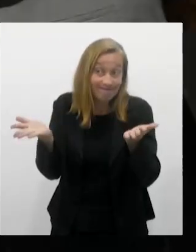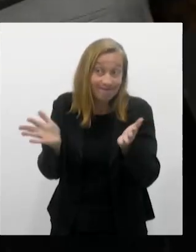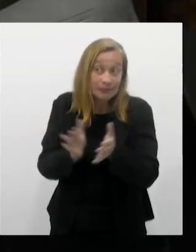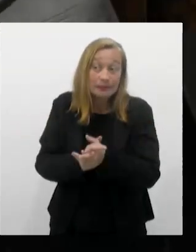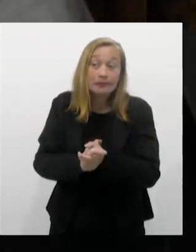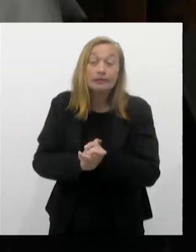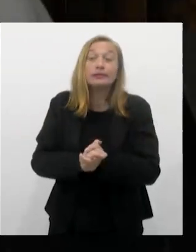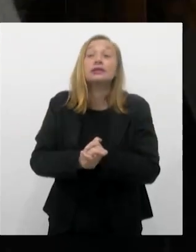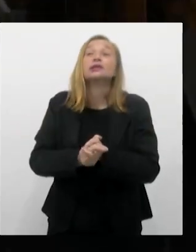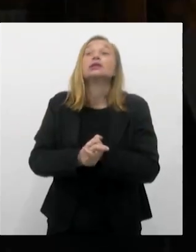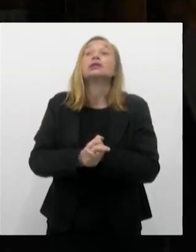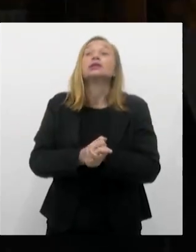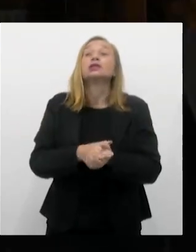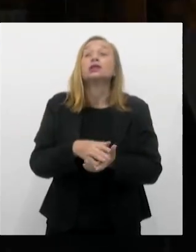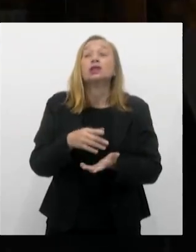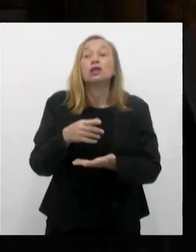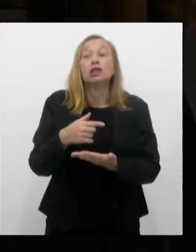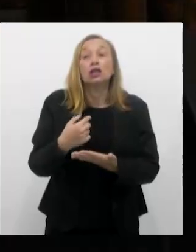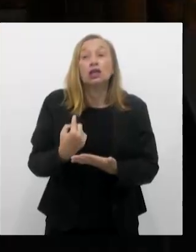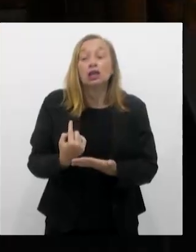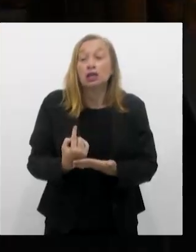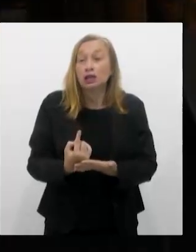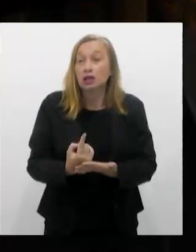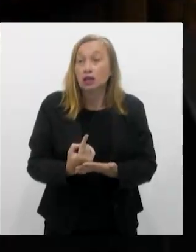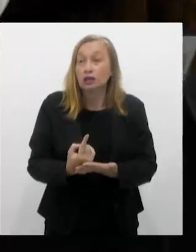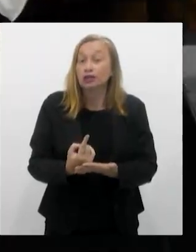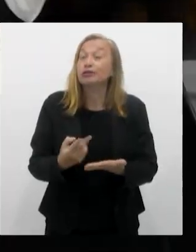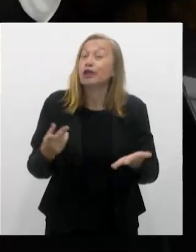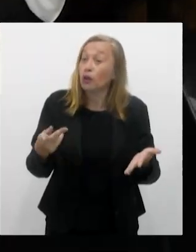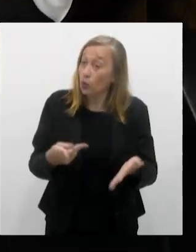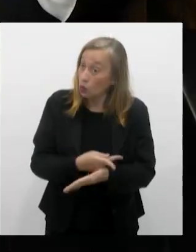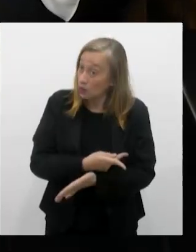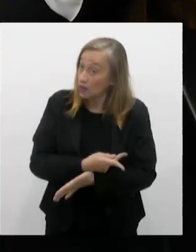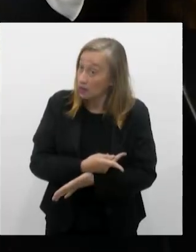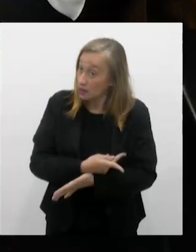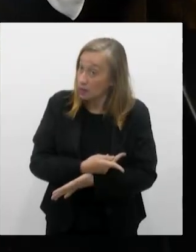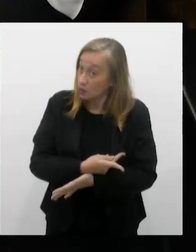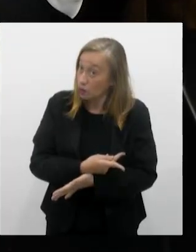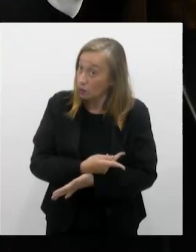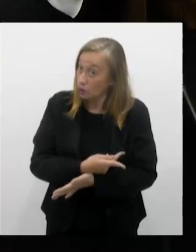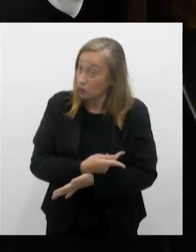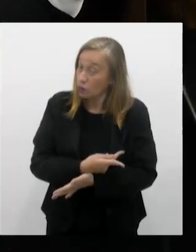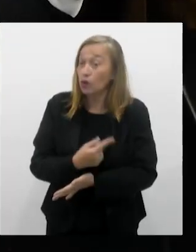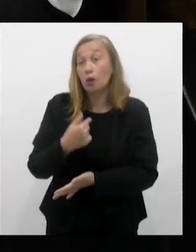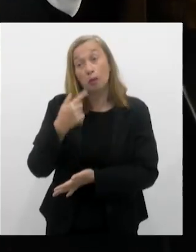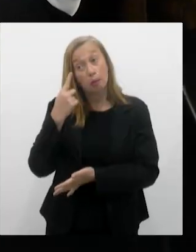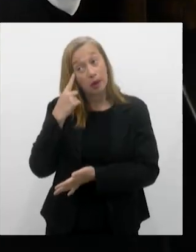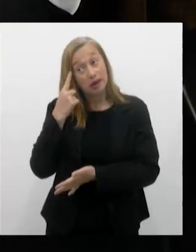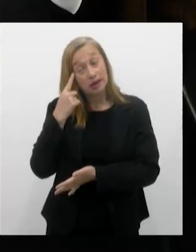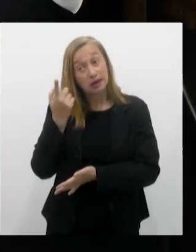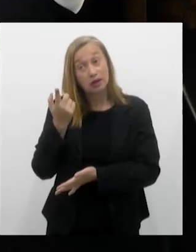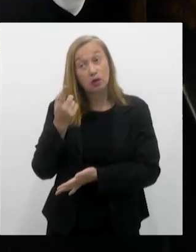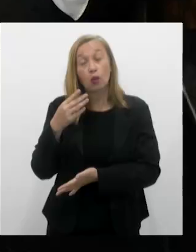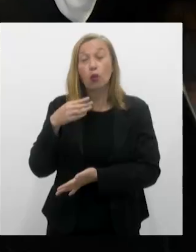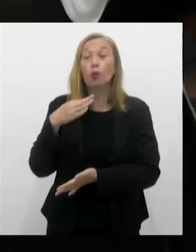E o que nós prevíamos aconteceu. O Banco